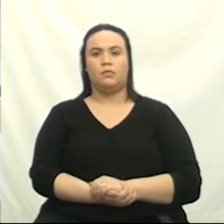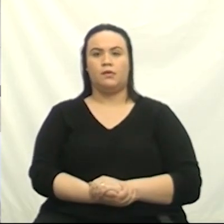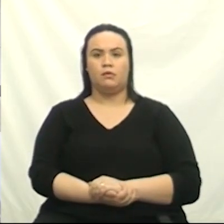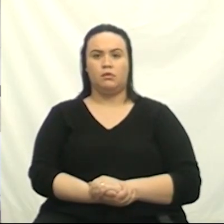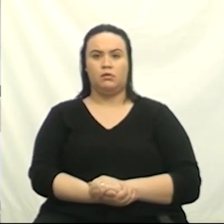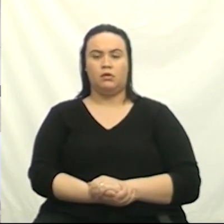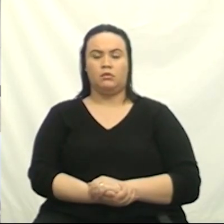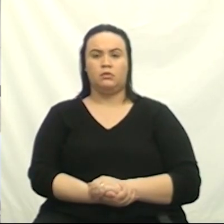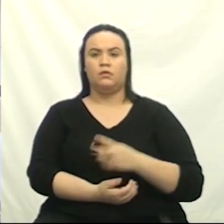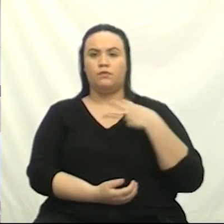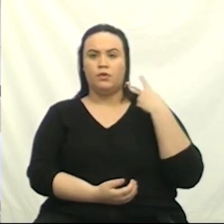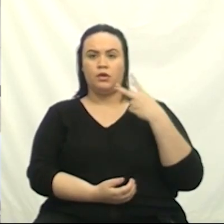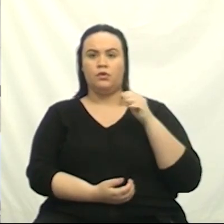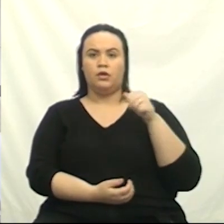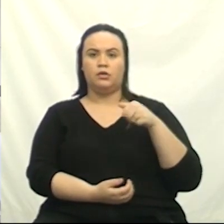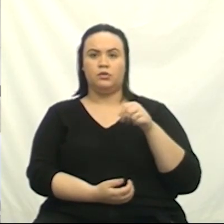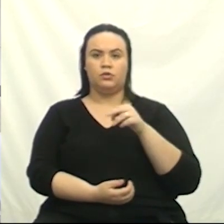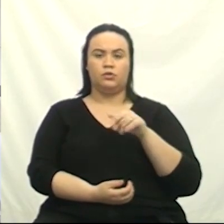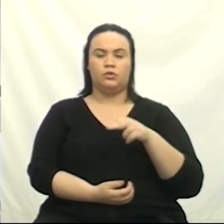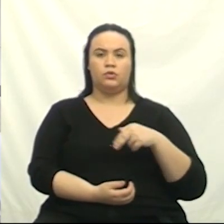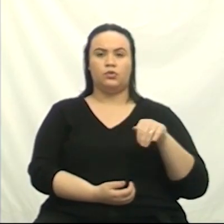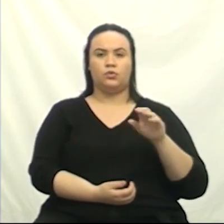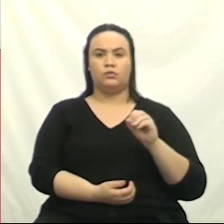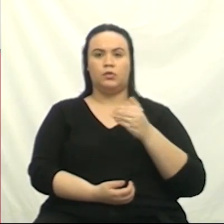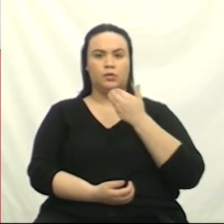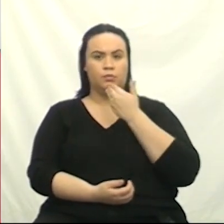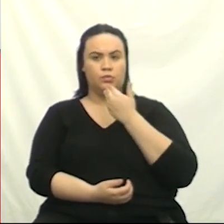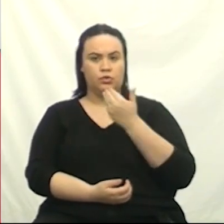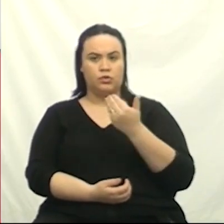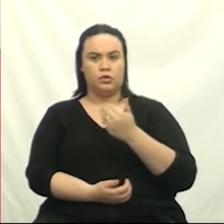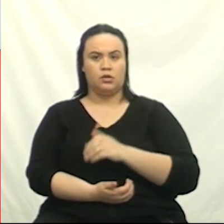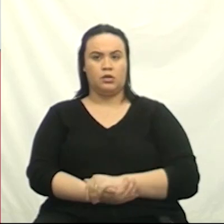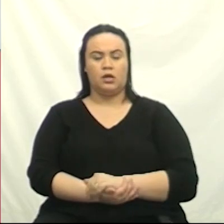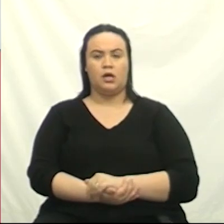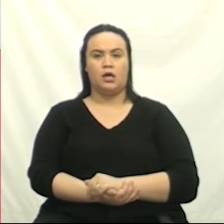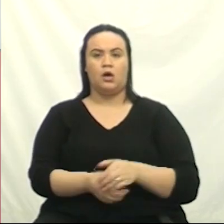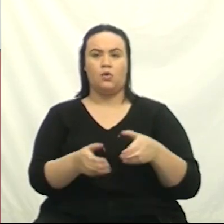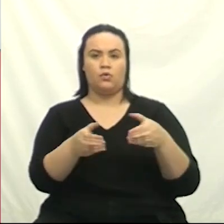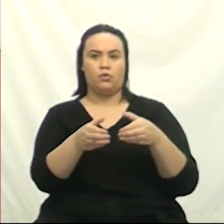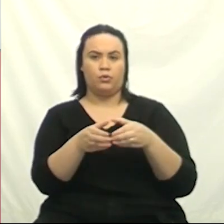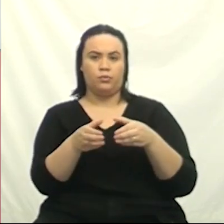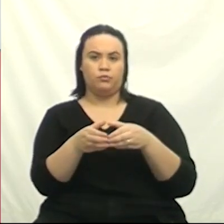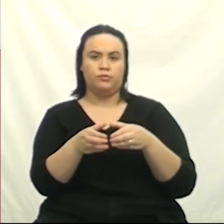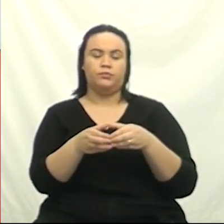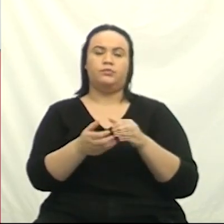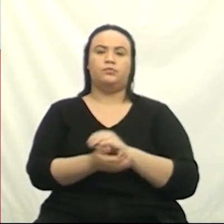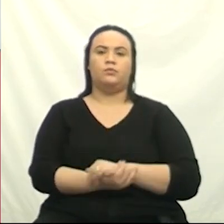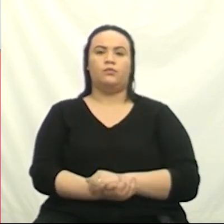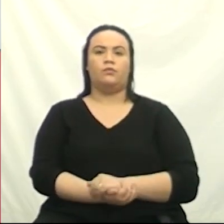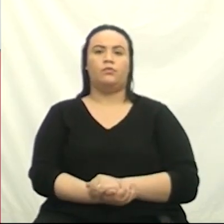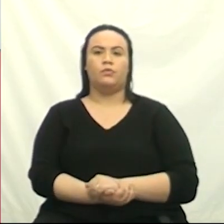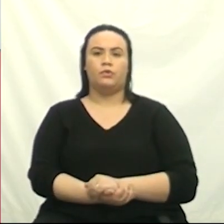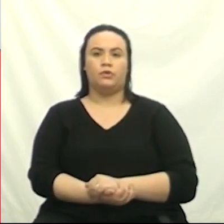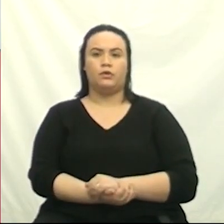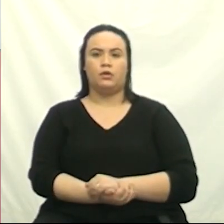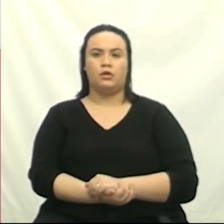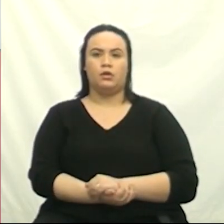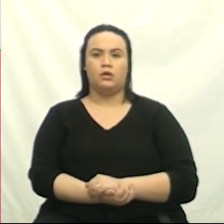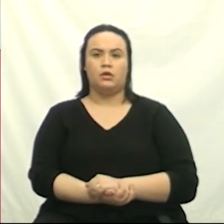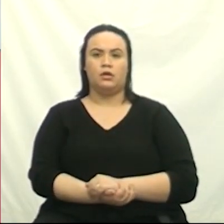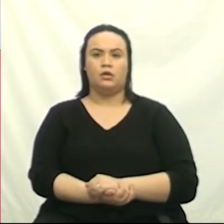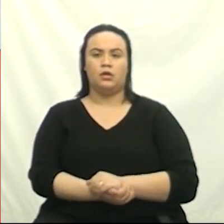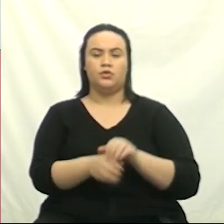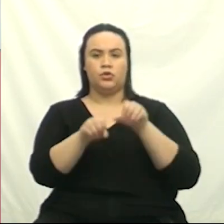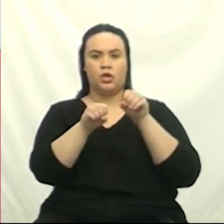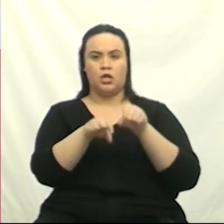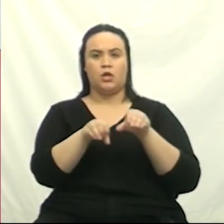do governo vereador antônio manuel gostaria de pedir a dispensa dos pareceres do parecer da comissão de